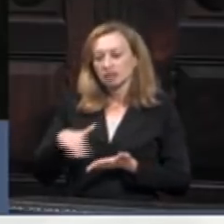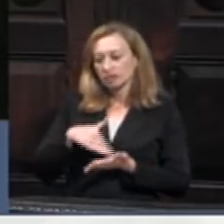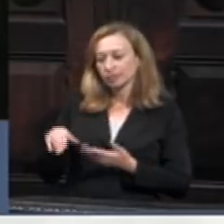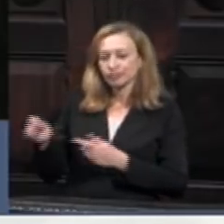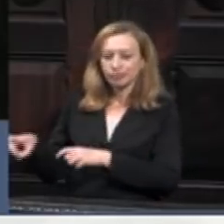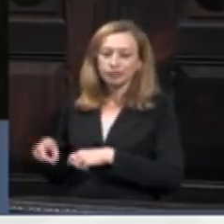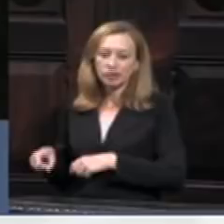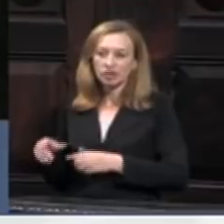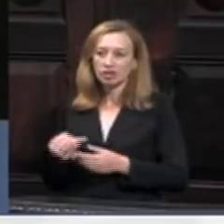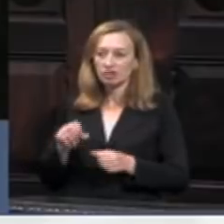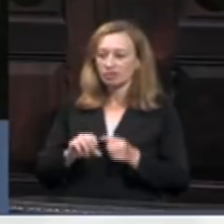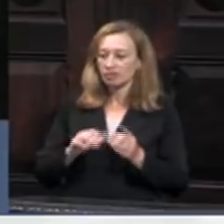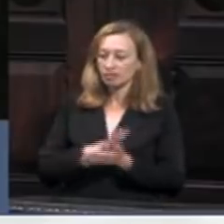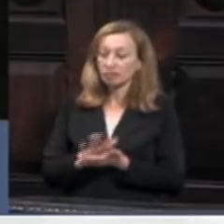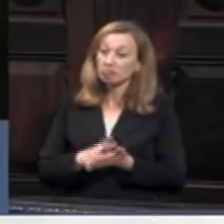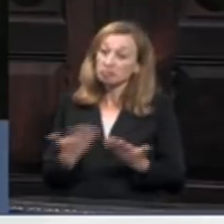números.